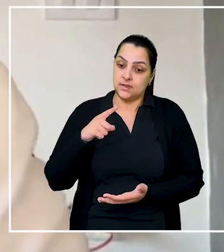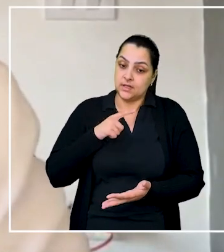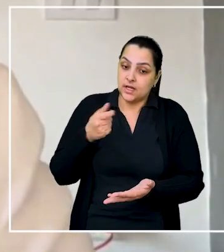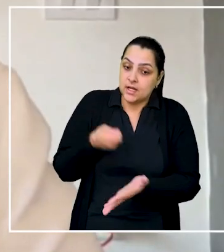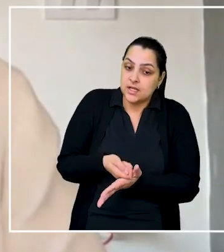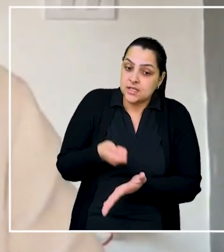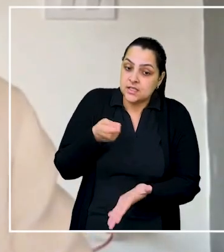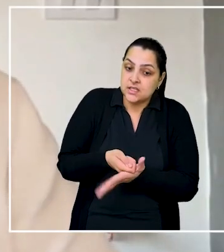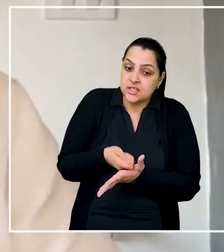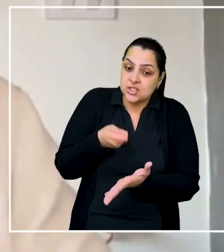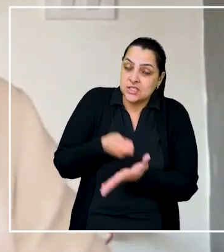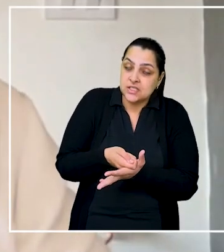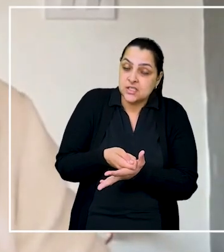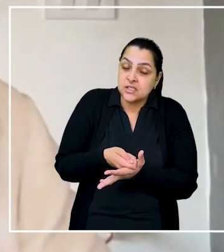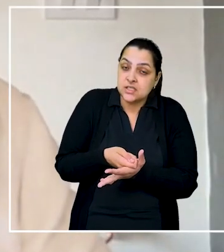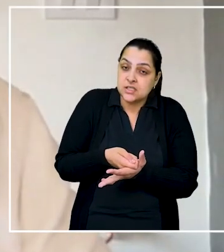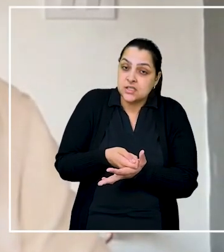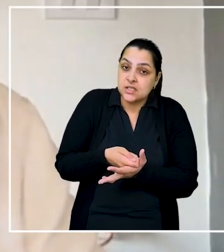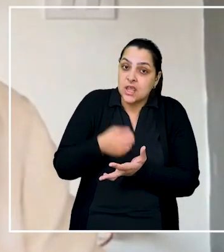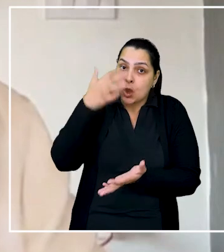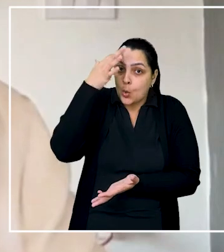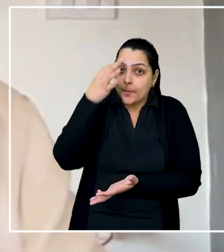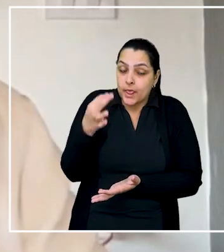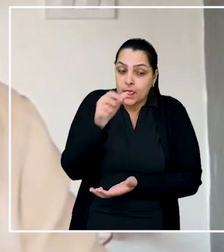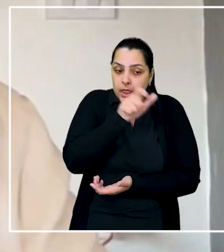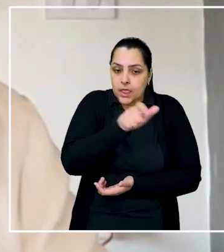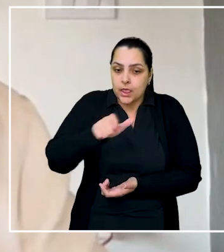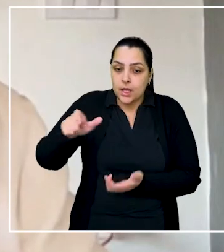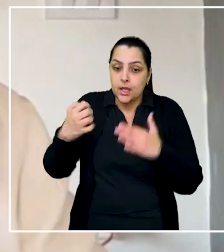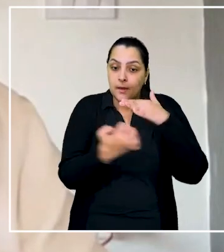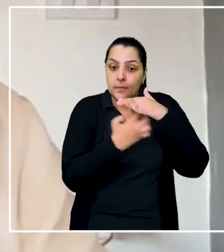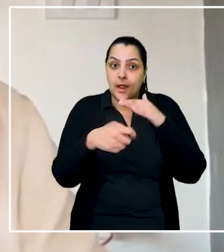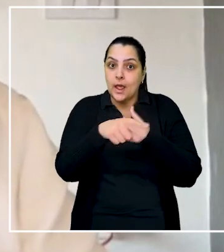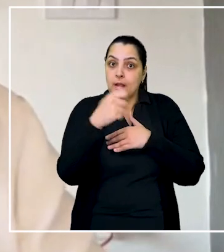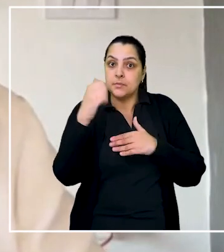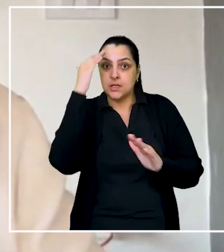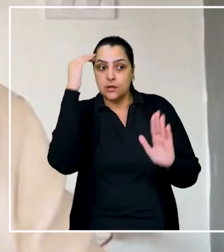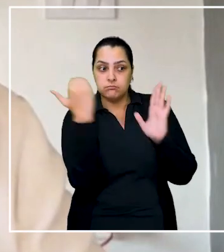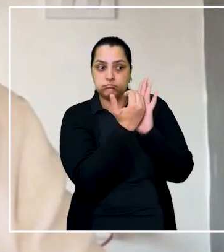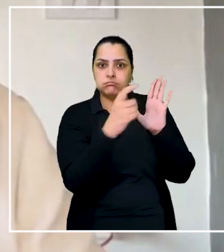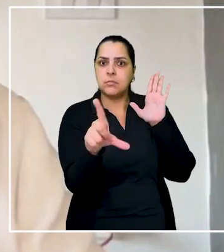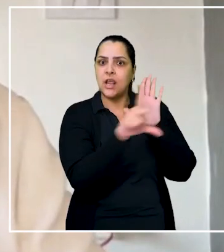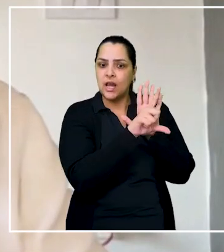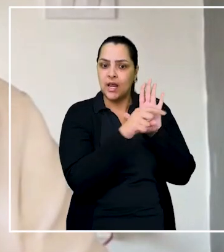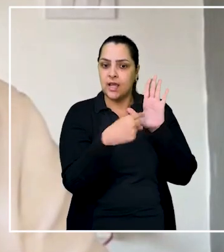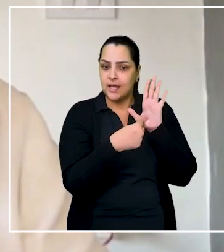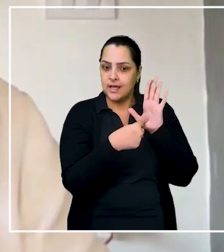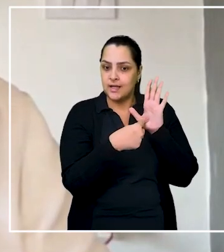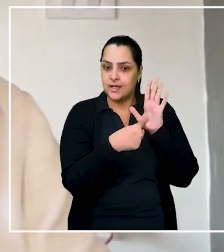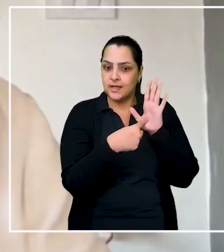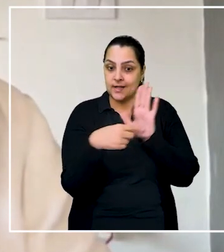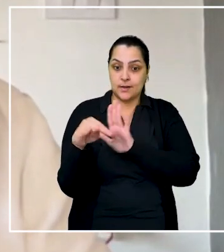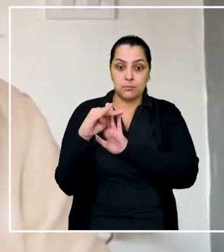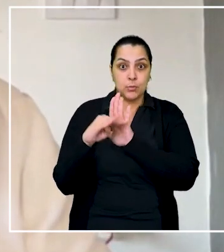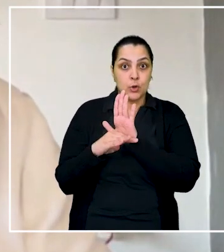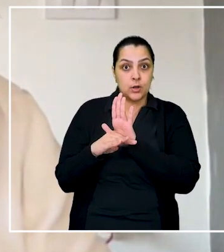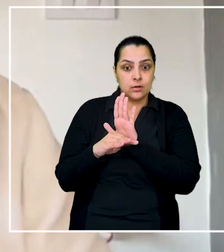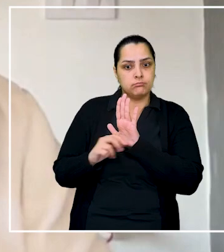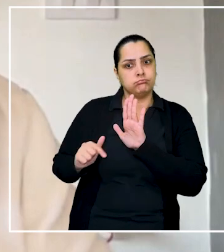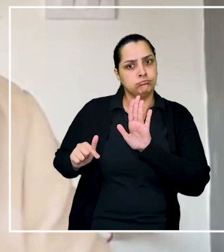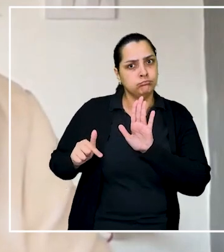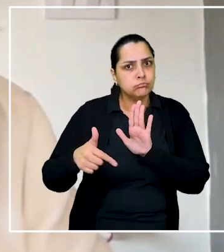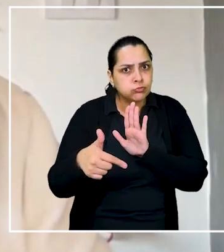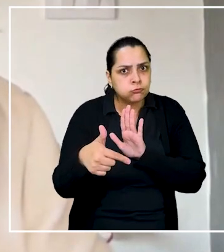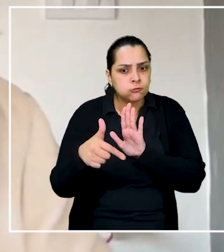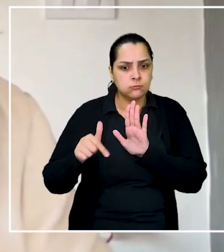uma exigência, se a gente tem uma compreensão das empresas, que tem leis que têm que ser respeitadas, quando um programa vem